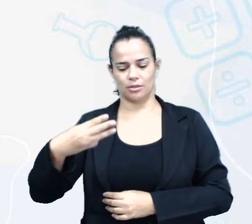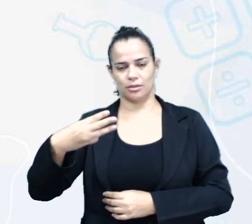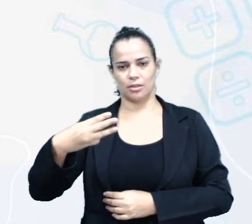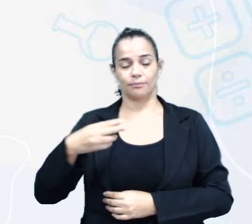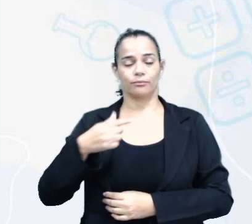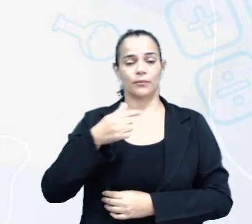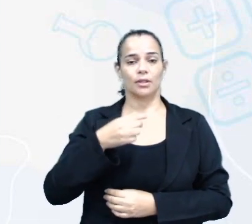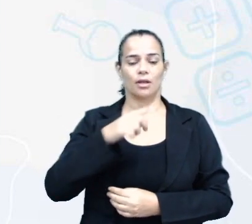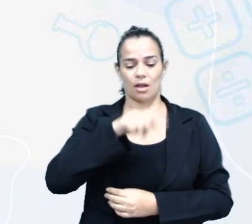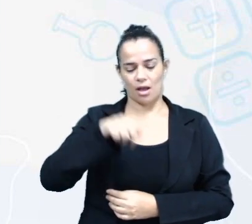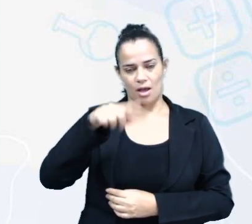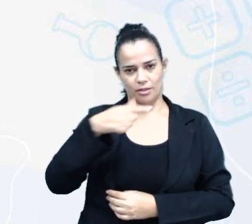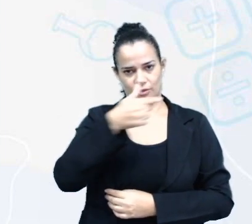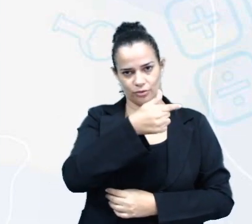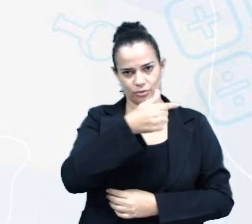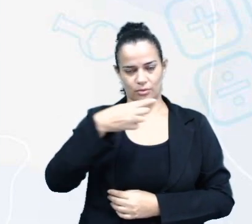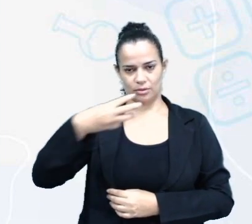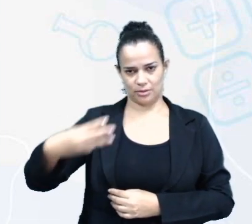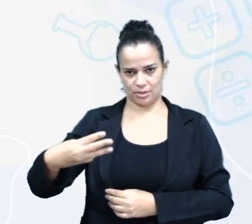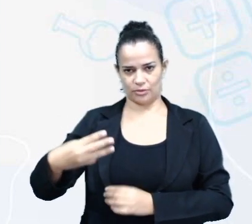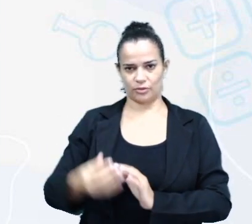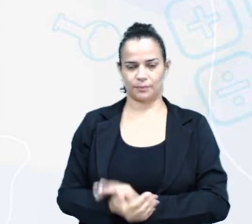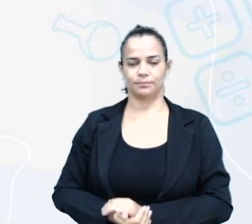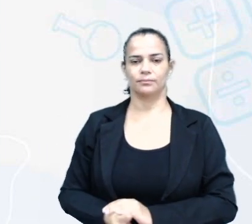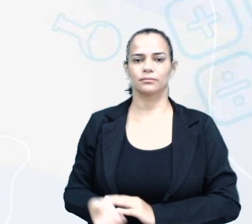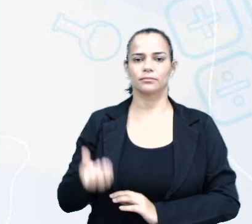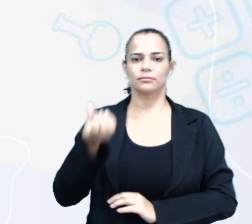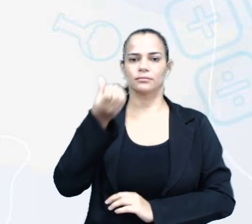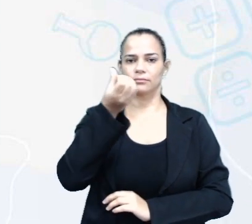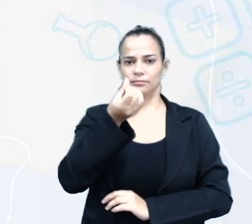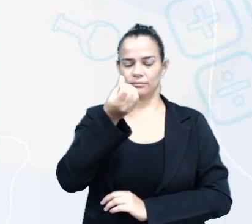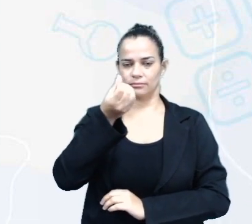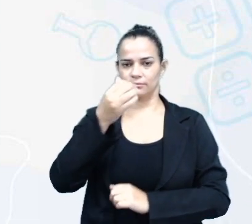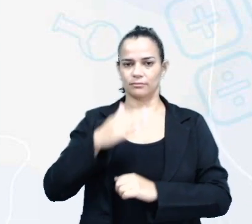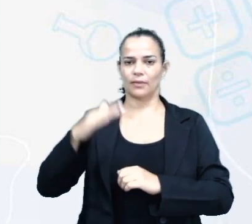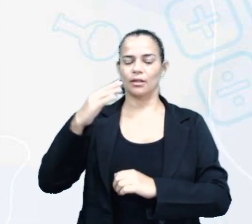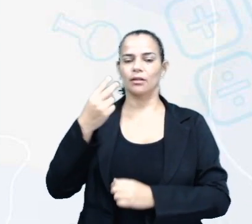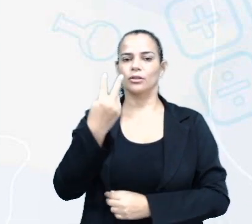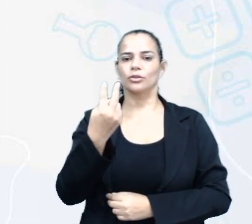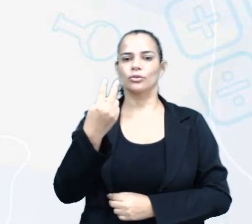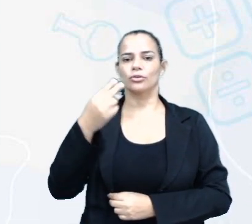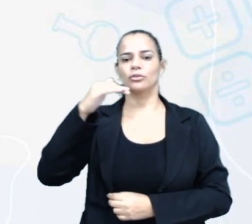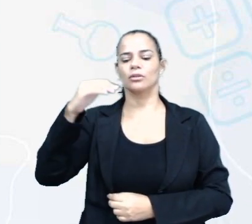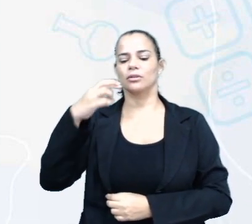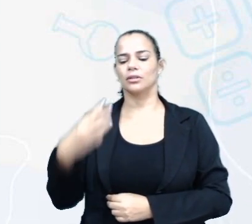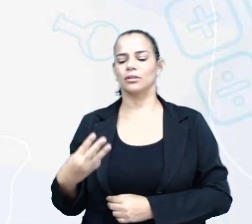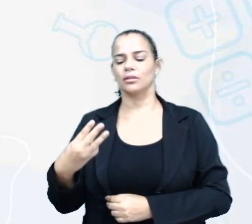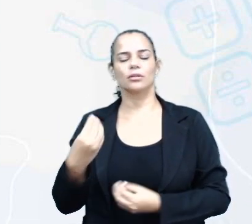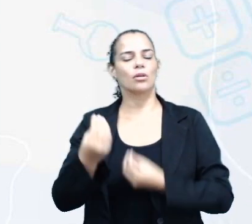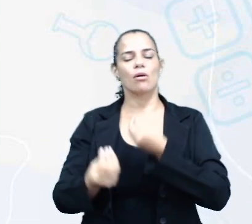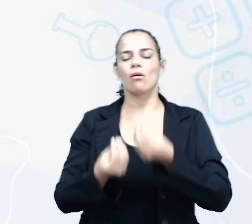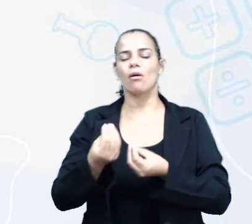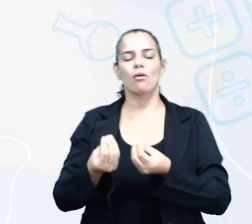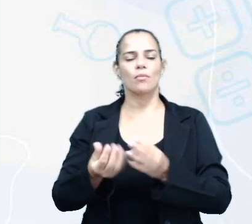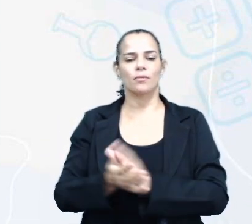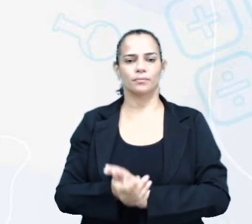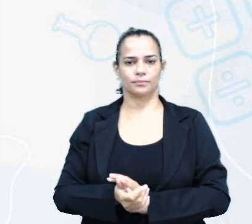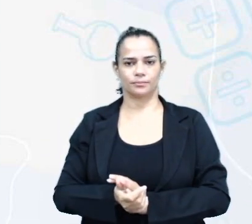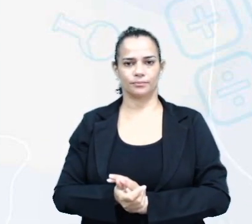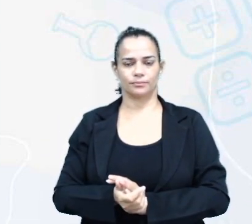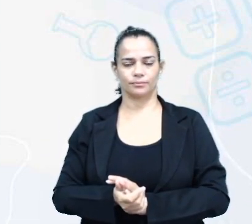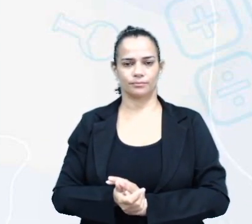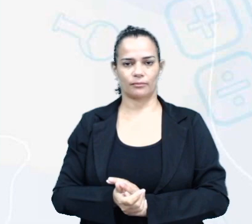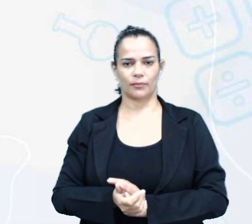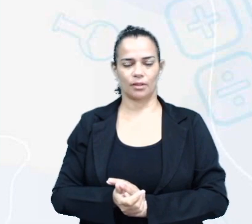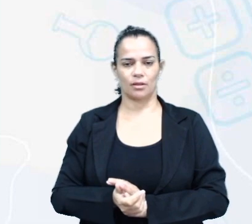ainda dar mais um exemplo. Veja a letra B, 6 elevado a 2 terços. Como é que fica? Fica raiz